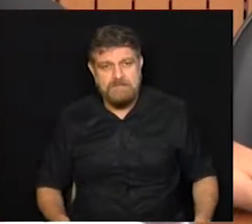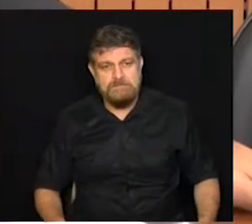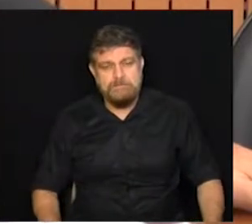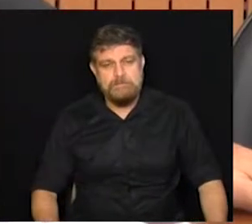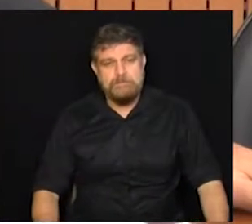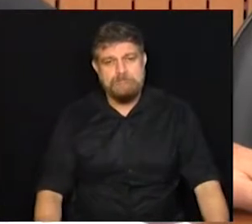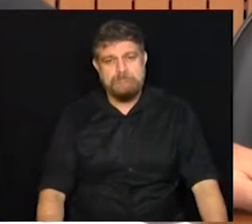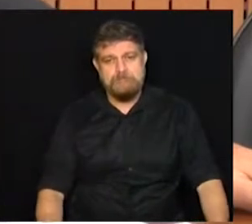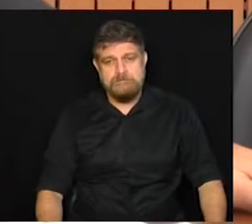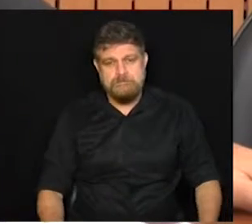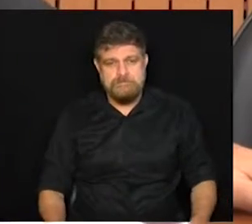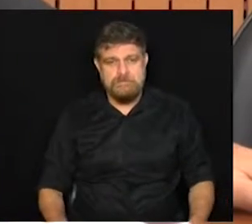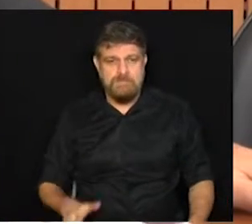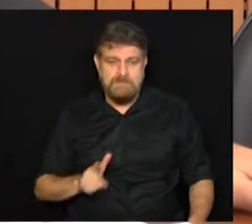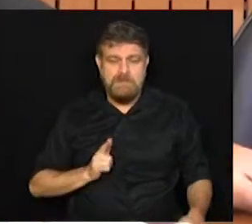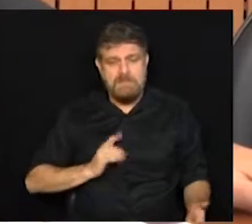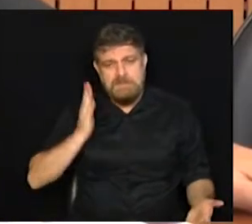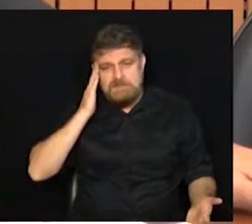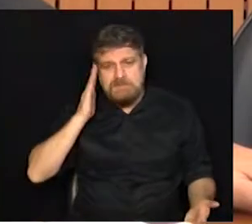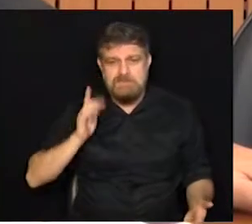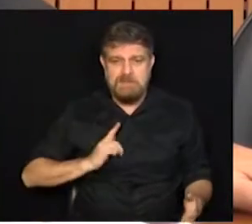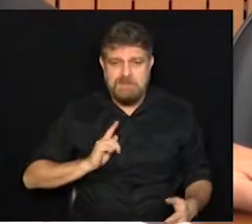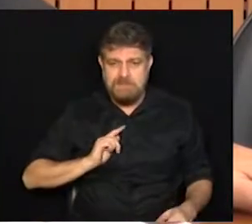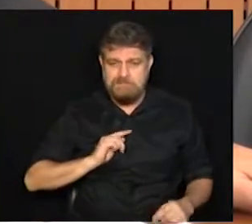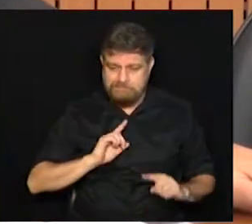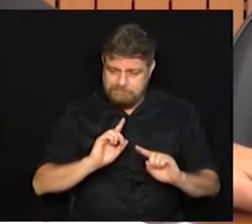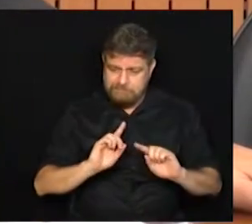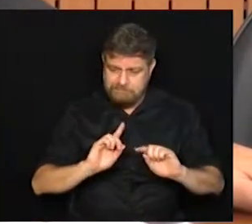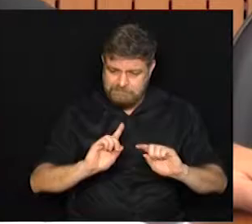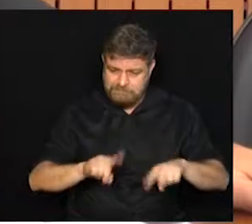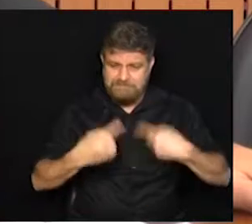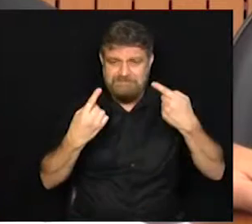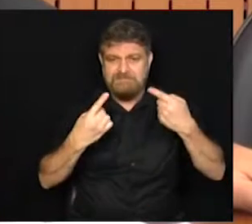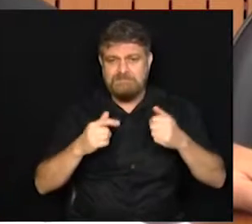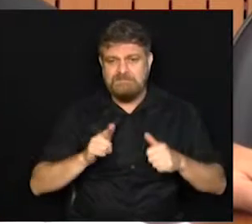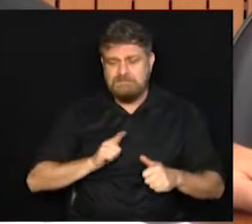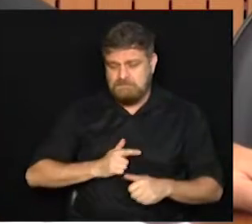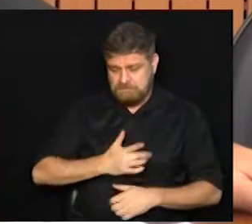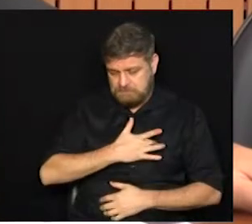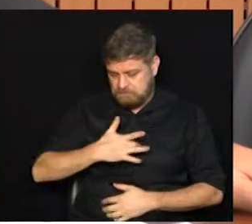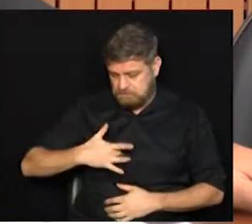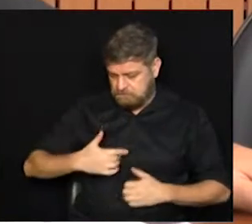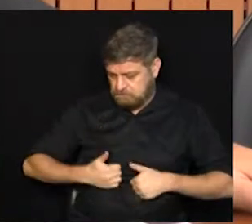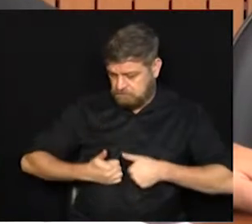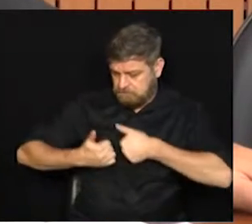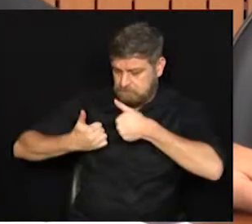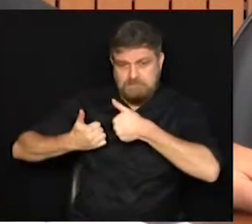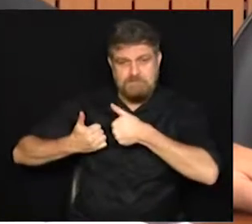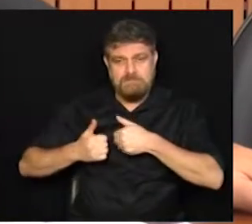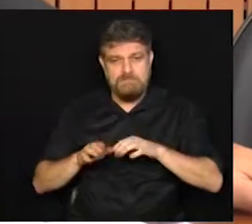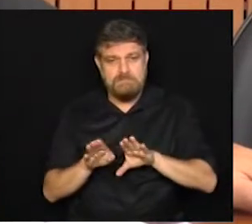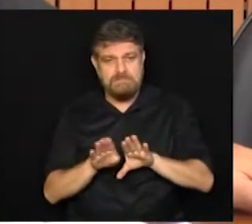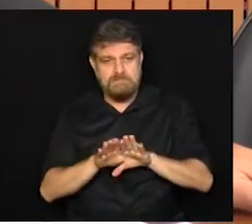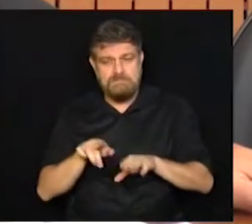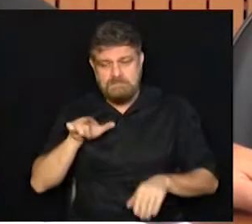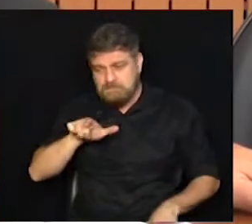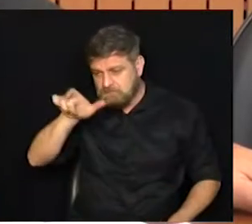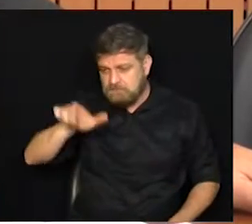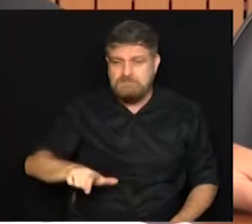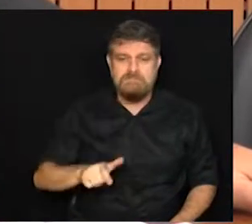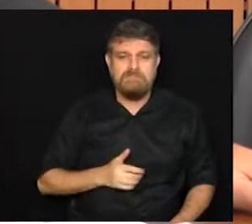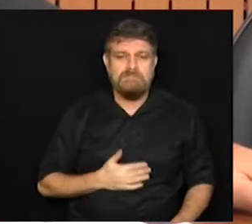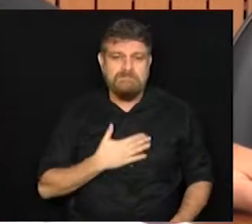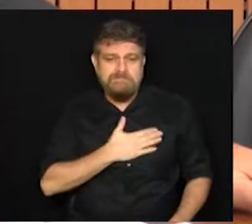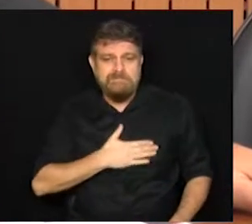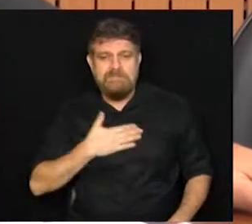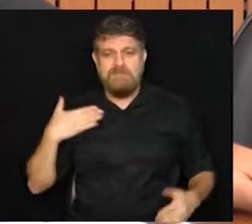veículos, trazendo, obviamente, impactos positivos tanto para a saúde do indivíduo, pode ser mais uma oferta de lazer, e